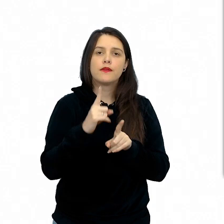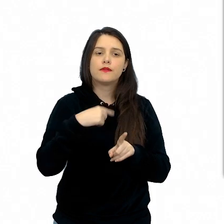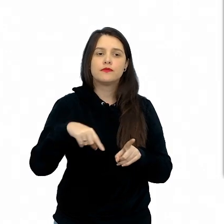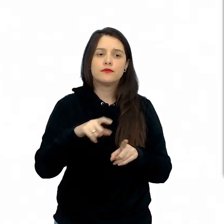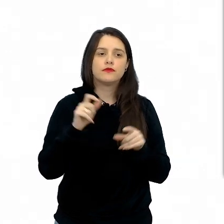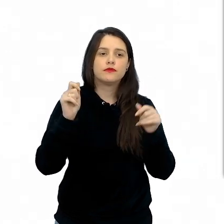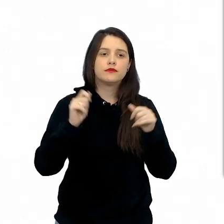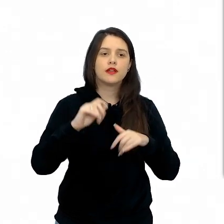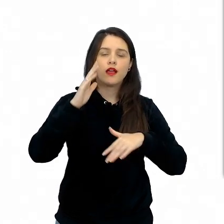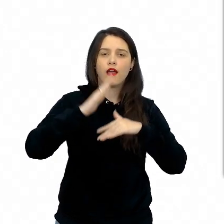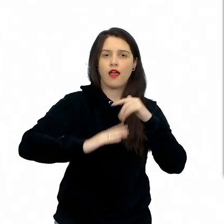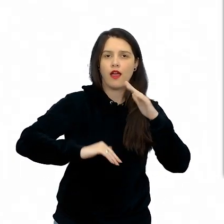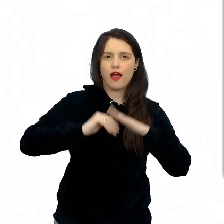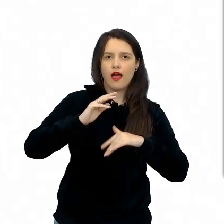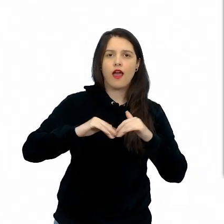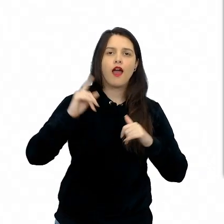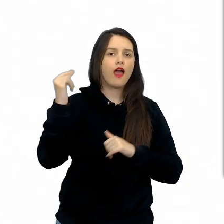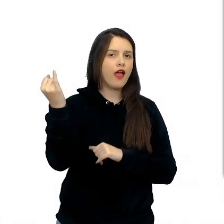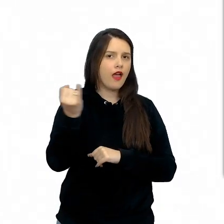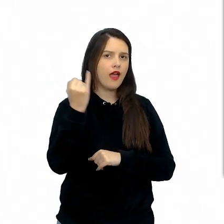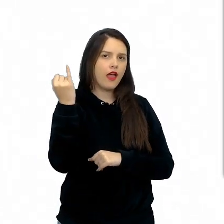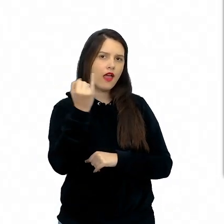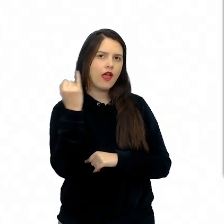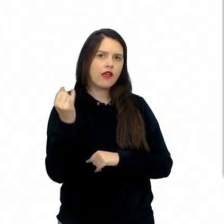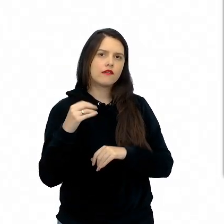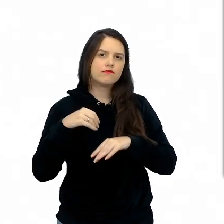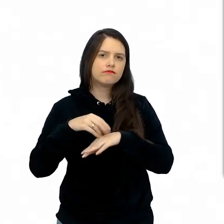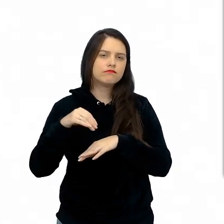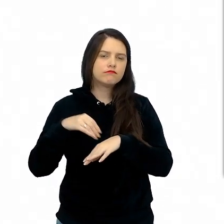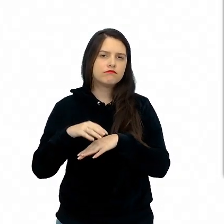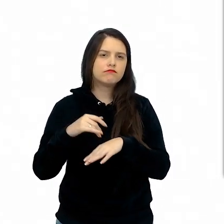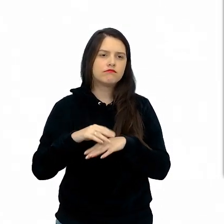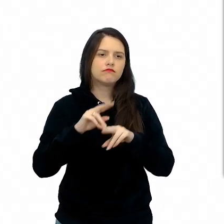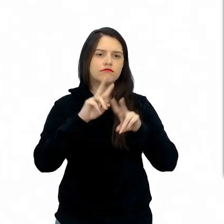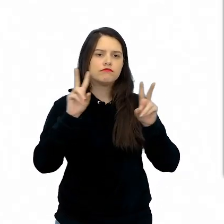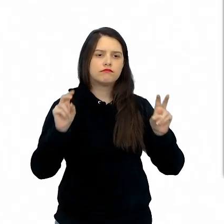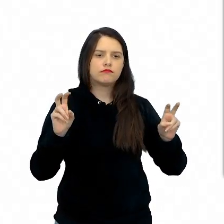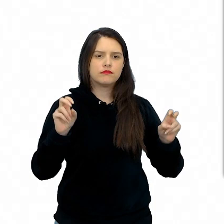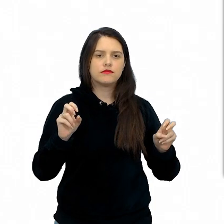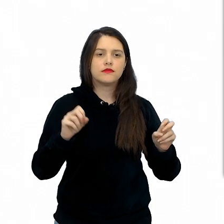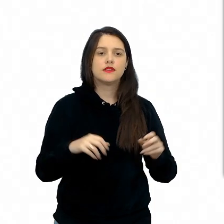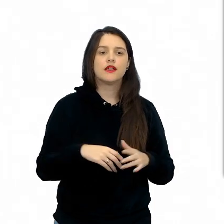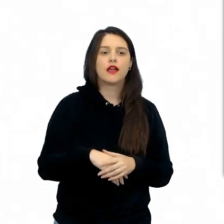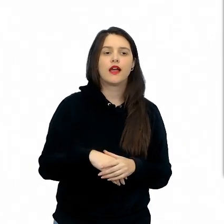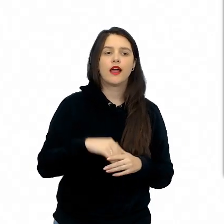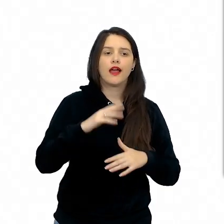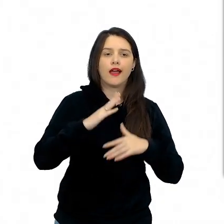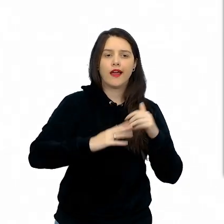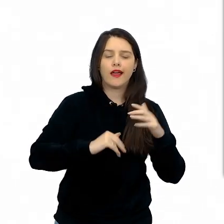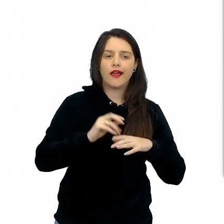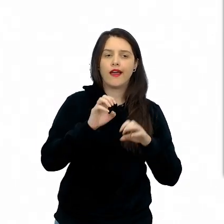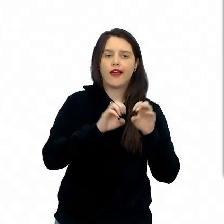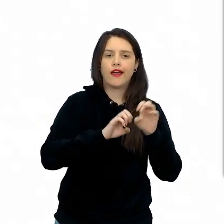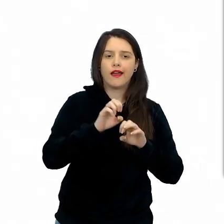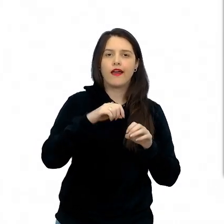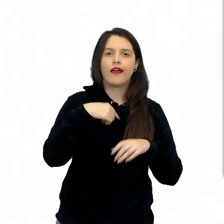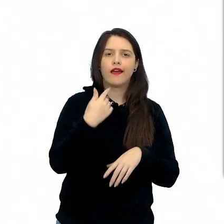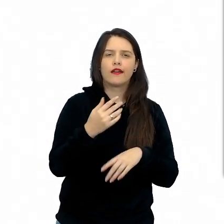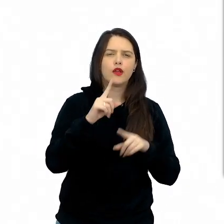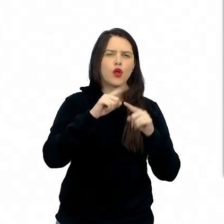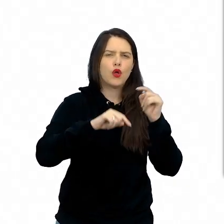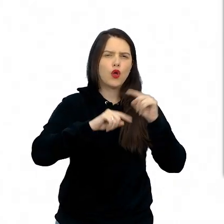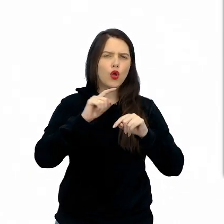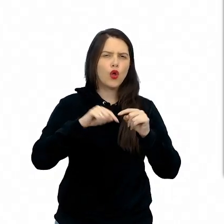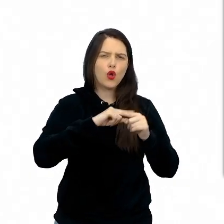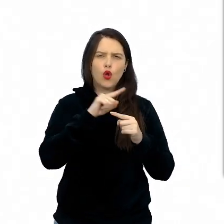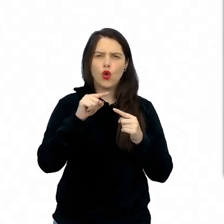nossas reflexões, é importante que tenhamos em mente as habilidades essenciais e seus respectivos objetos